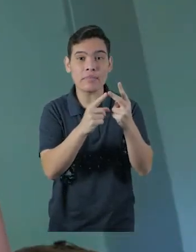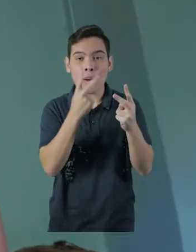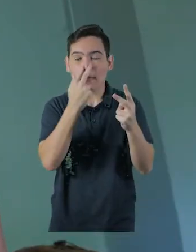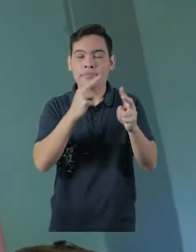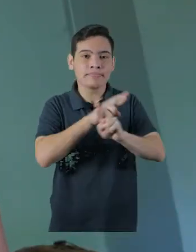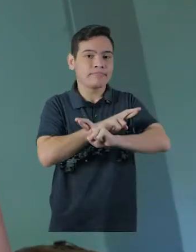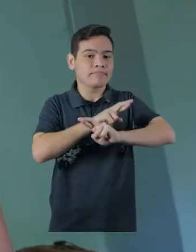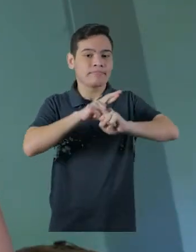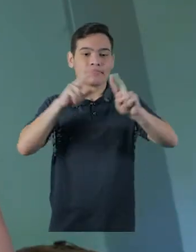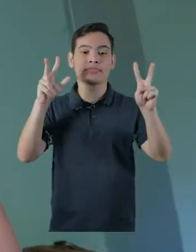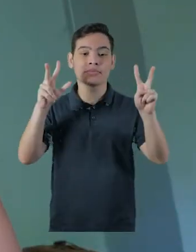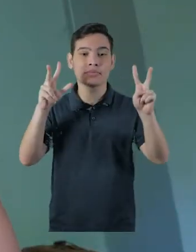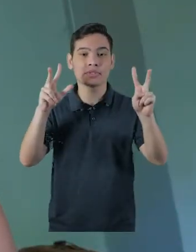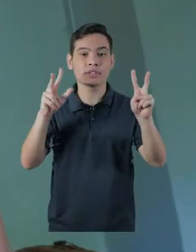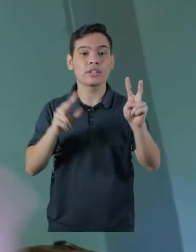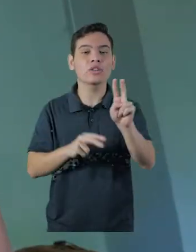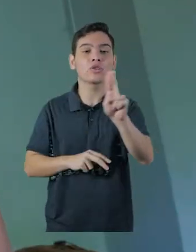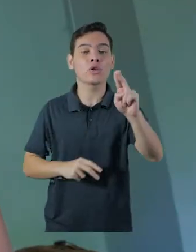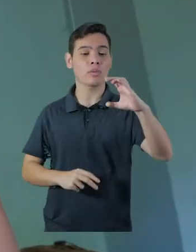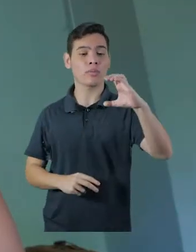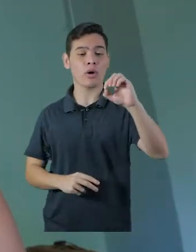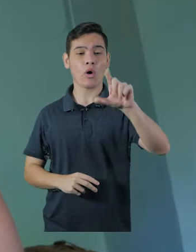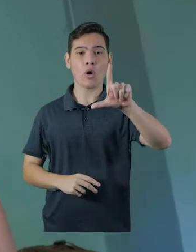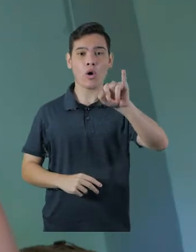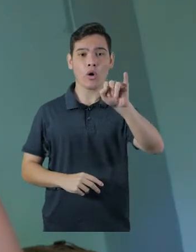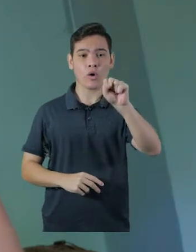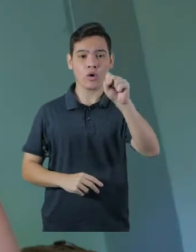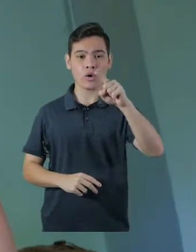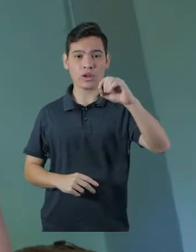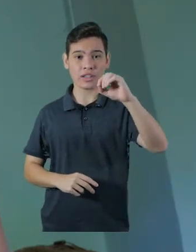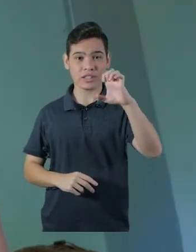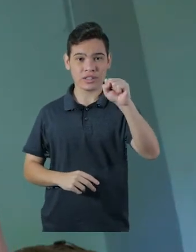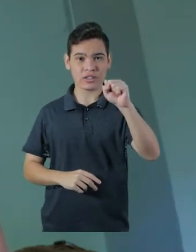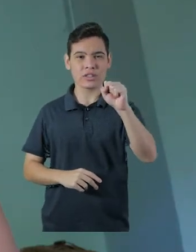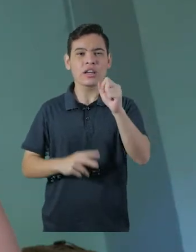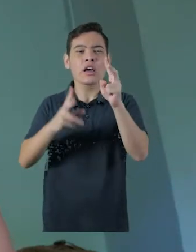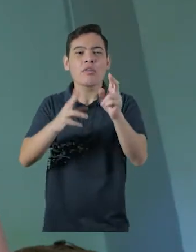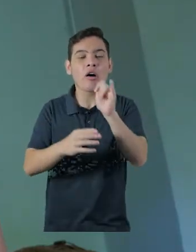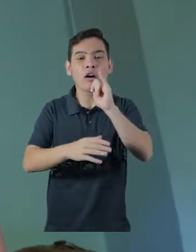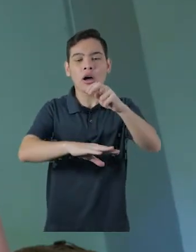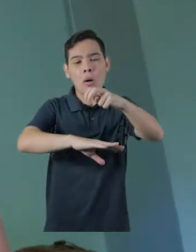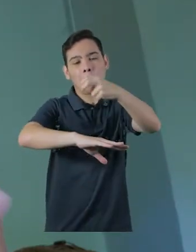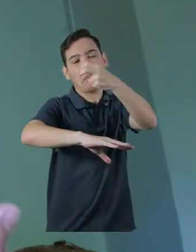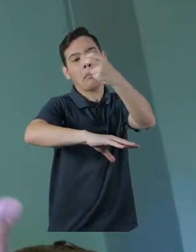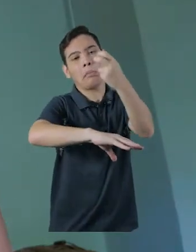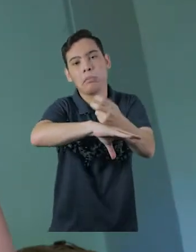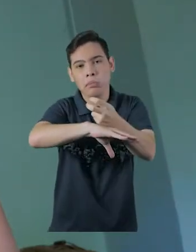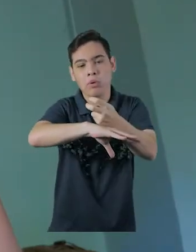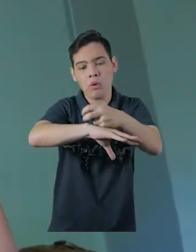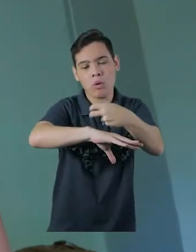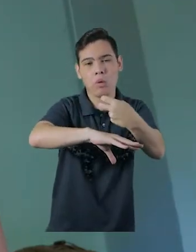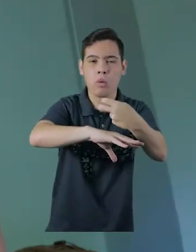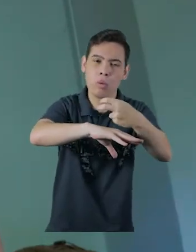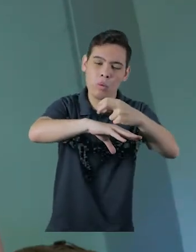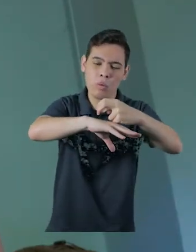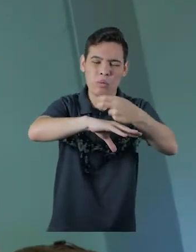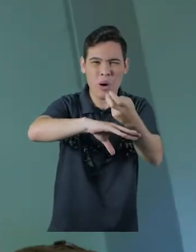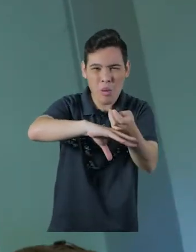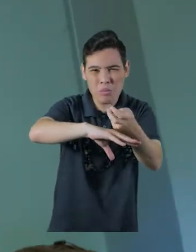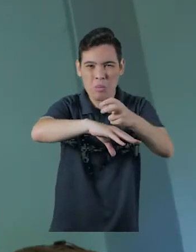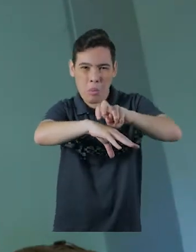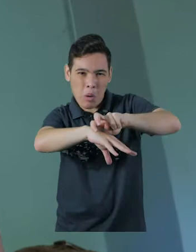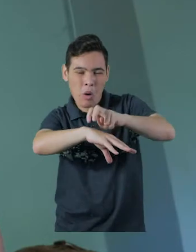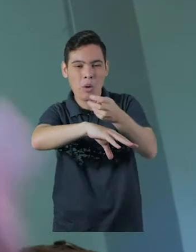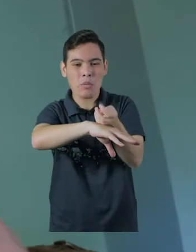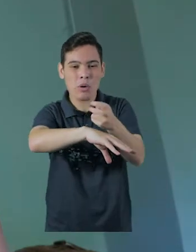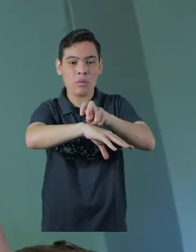qualidade bem oposta, que eram colisões e aprender a cair e rolar e cair e voltar, cair